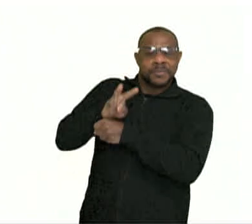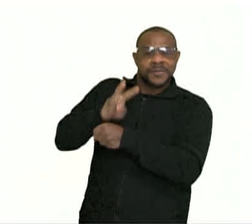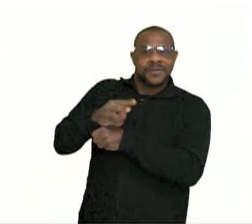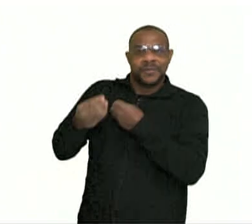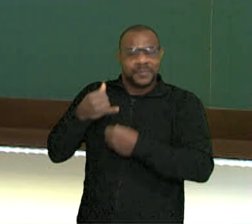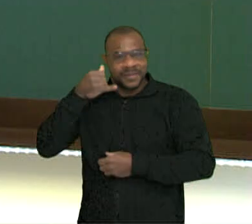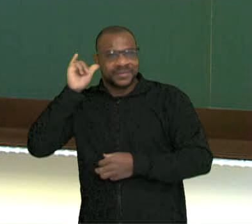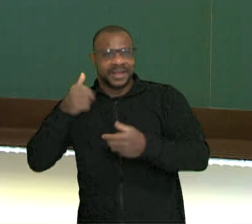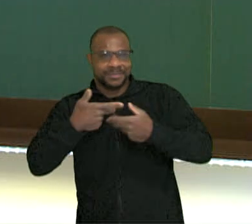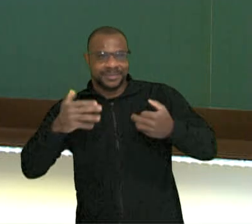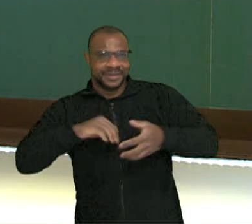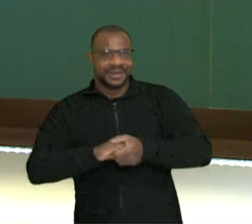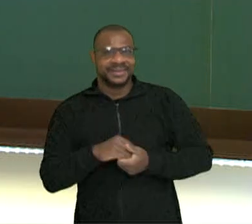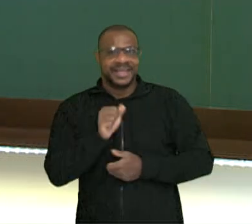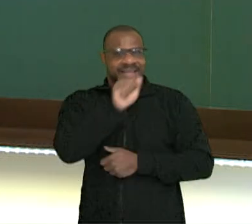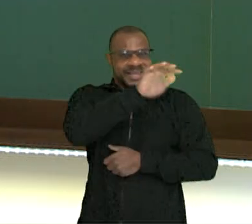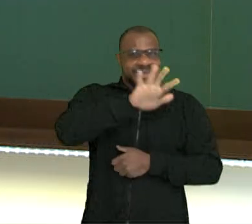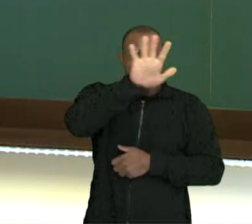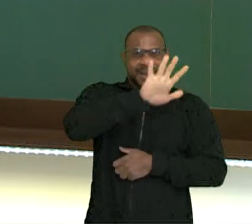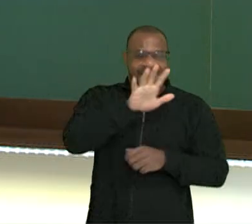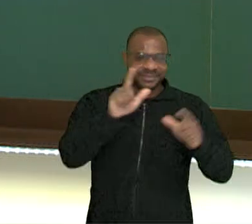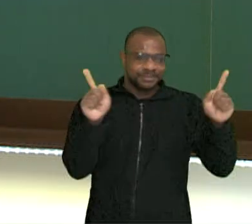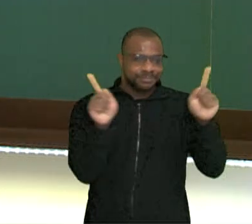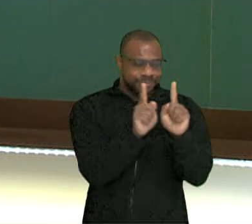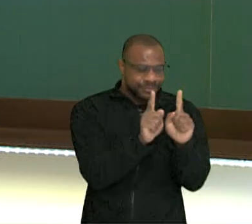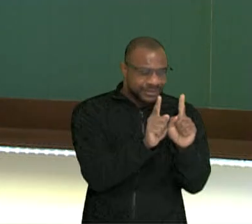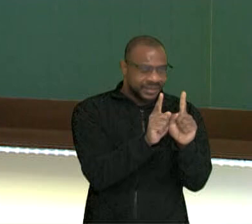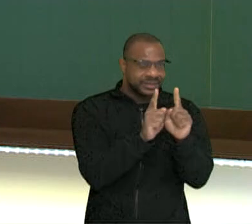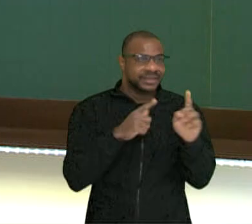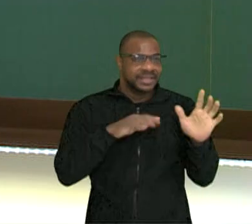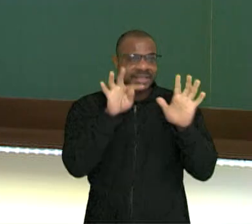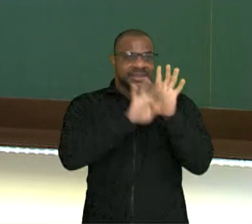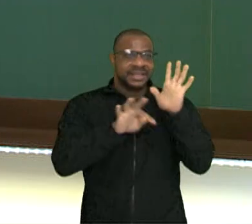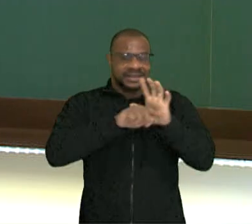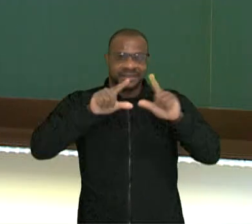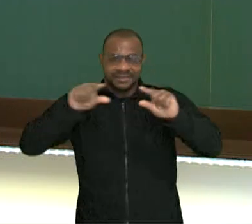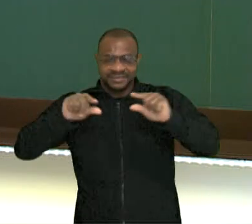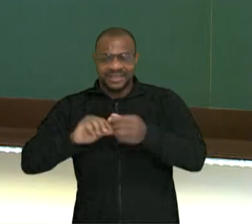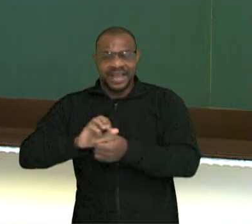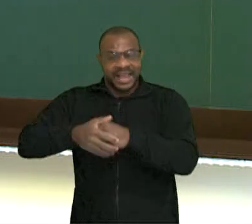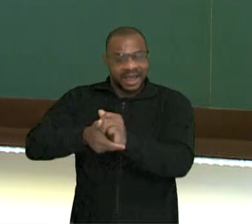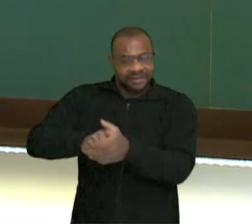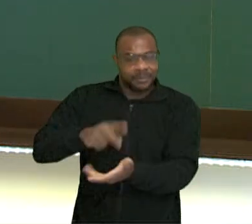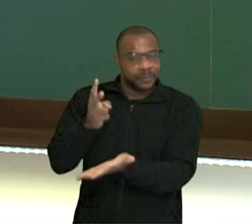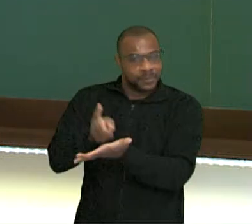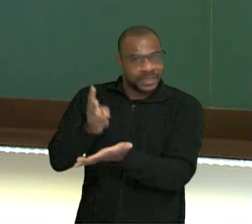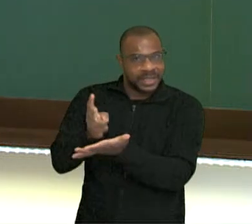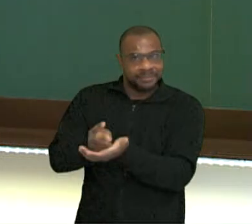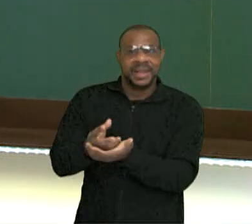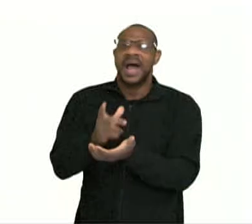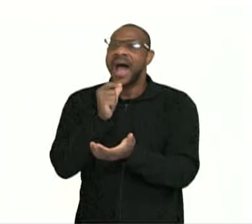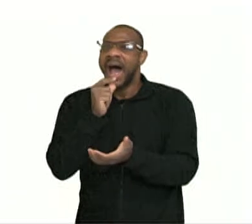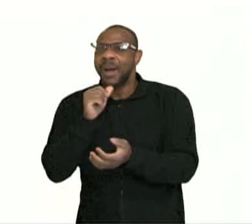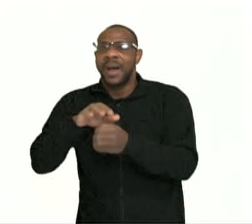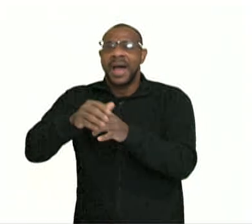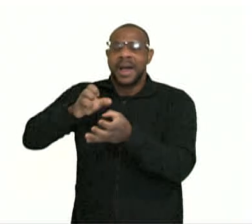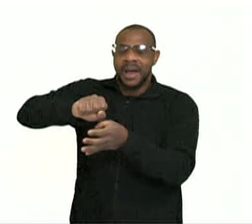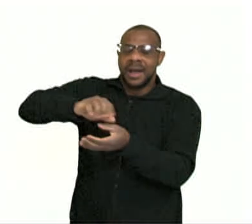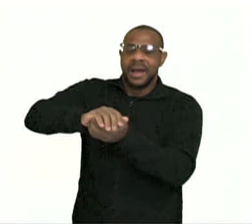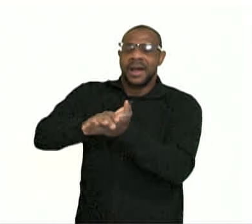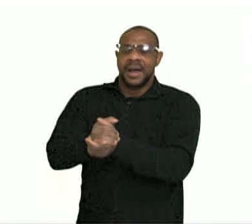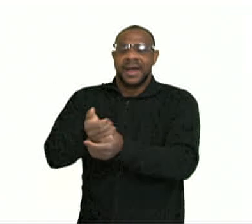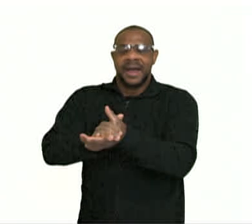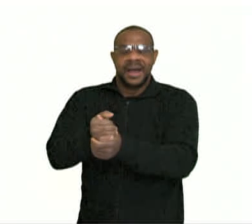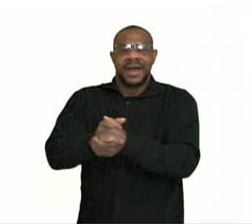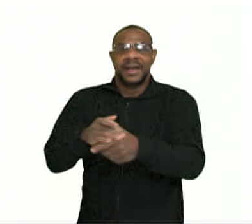pequenas imagens aqui nas bolinhas, e o texto ao lado. Lave as mãos com frequência, com água e sabão, ou então higienize